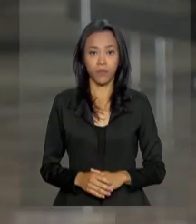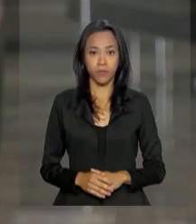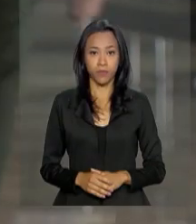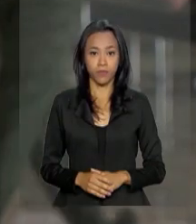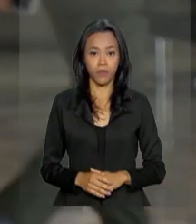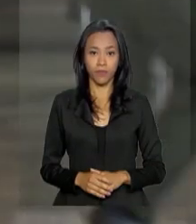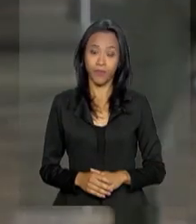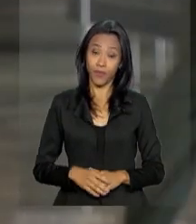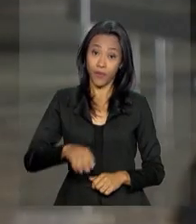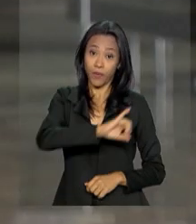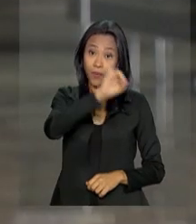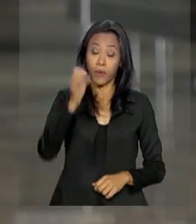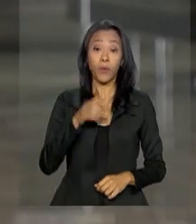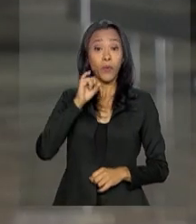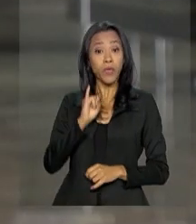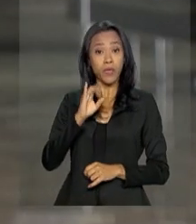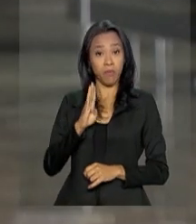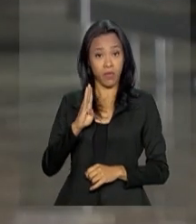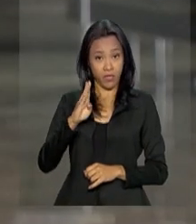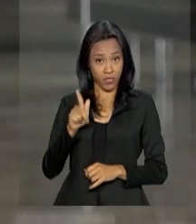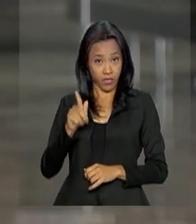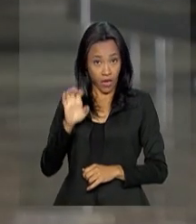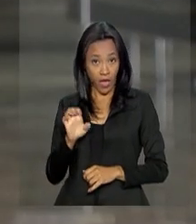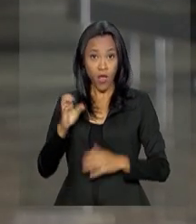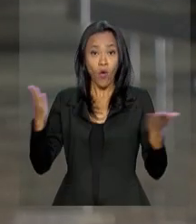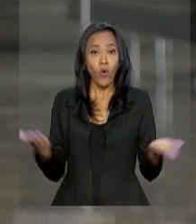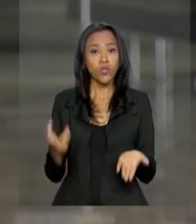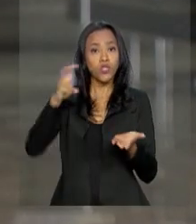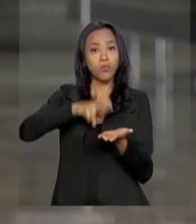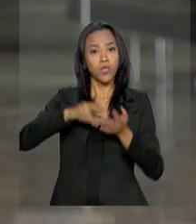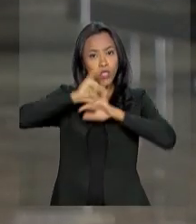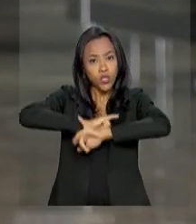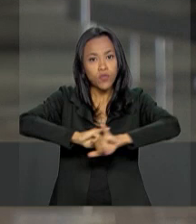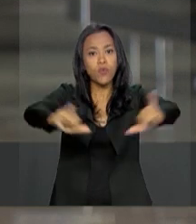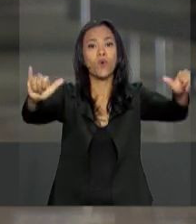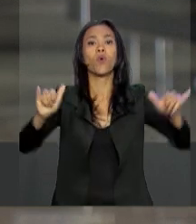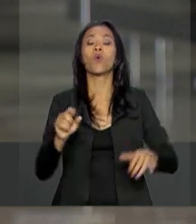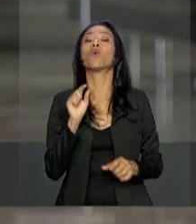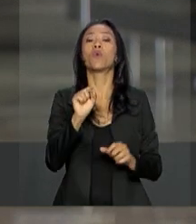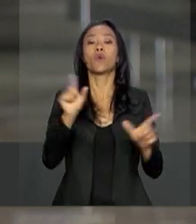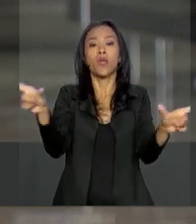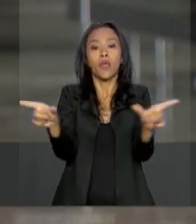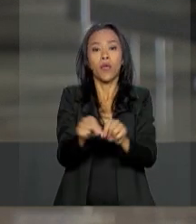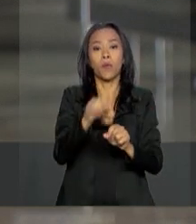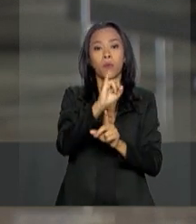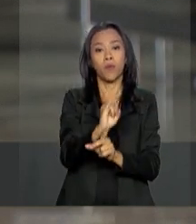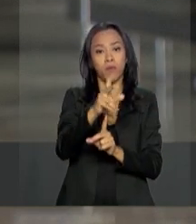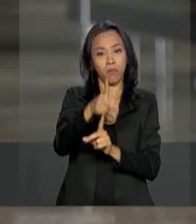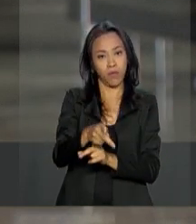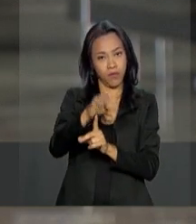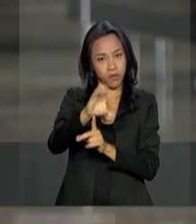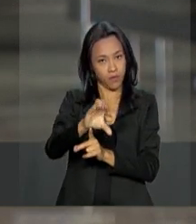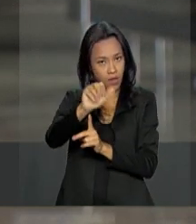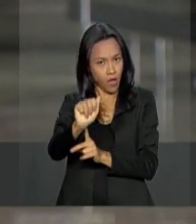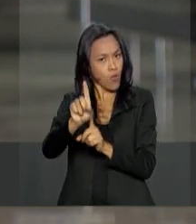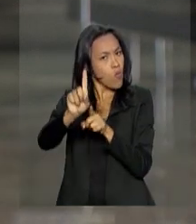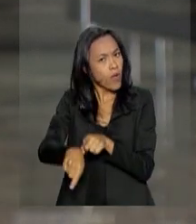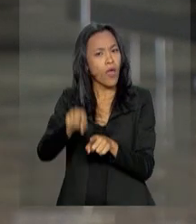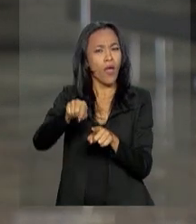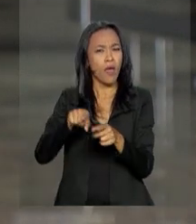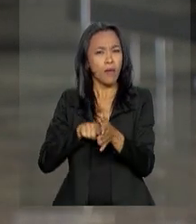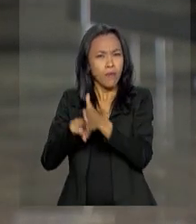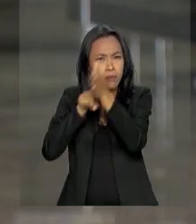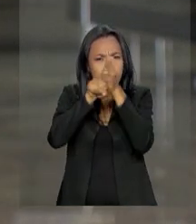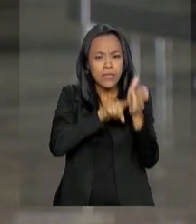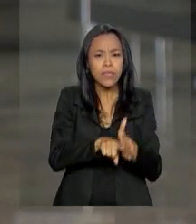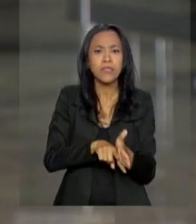olá o ibge divulgou esta manhã o índice nacional de preços ao consumidor amplo que mede por exemplo a inflação dos alimentos